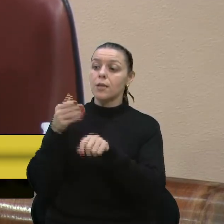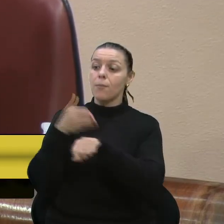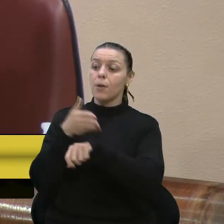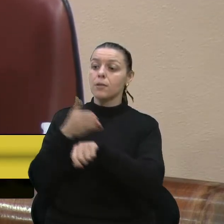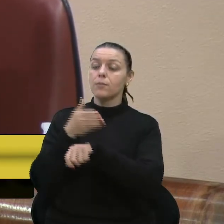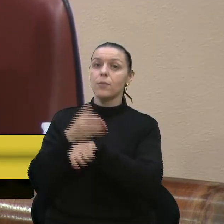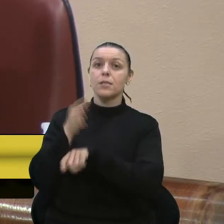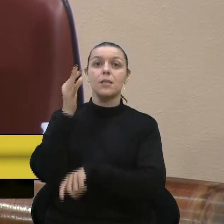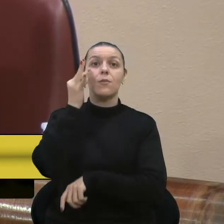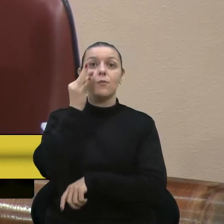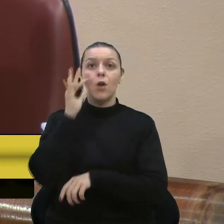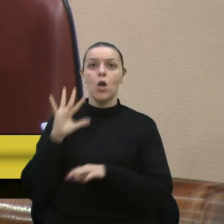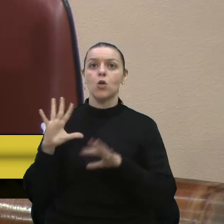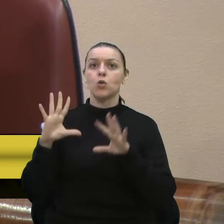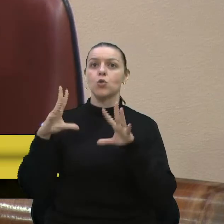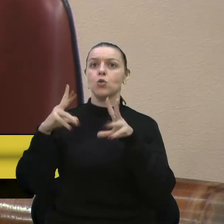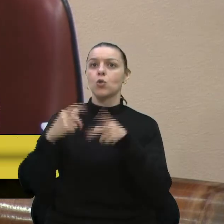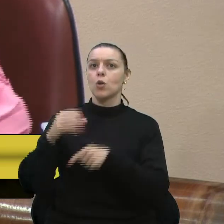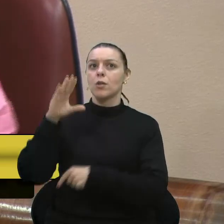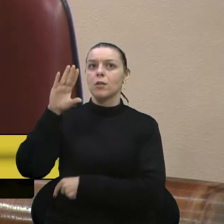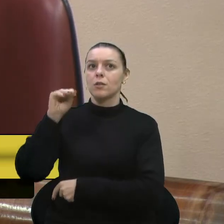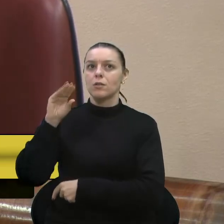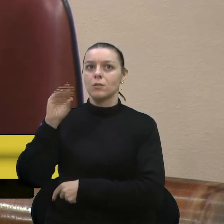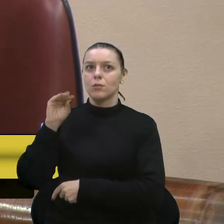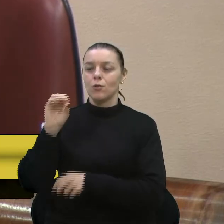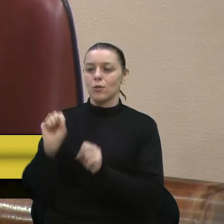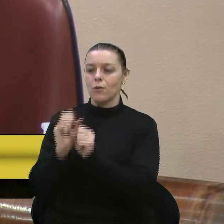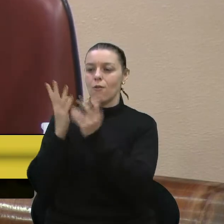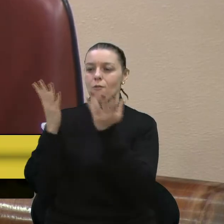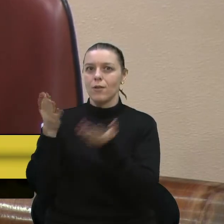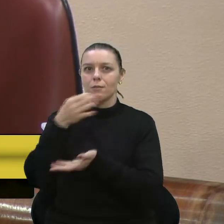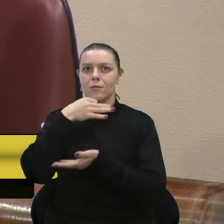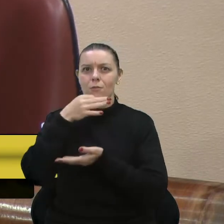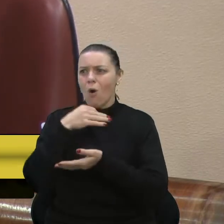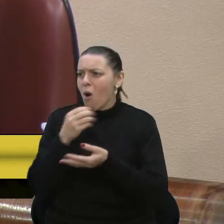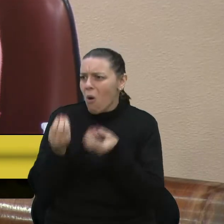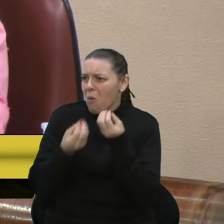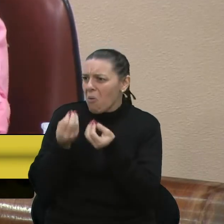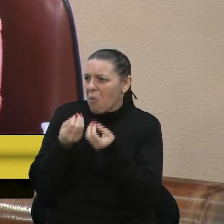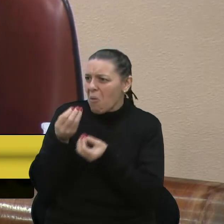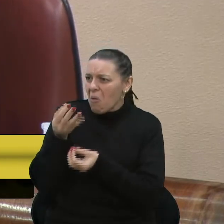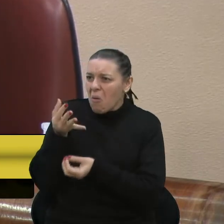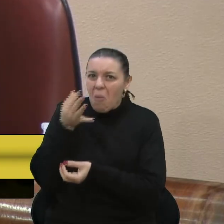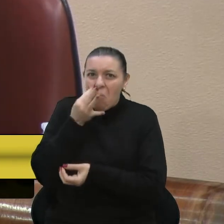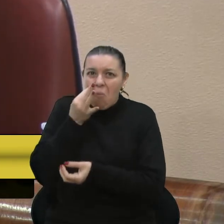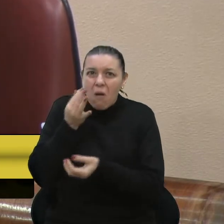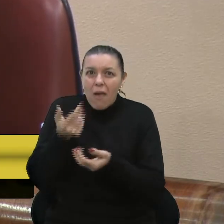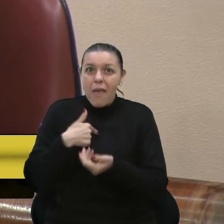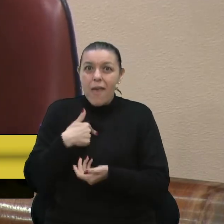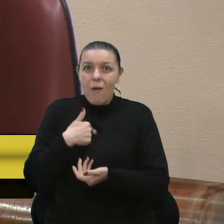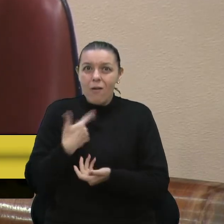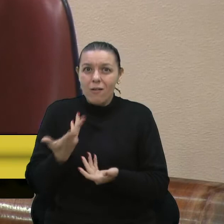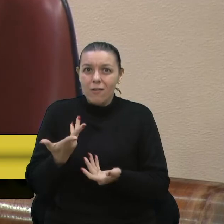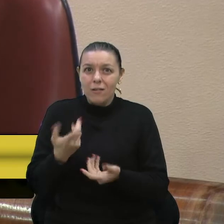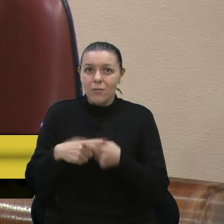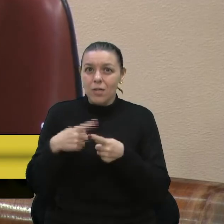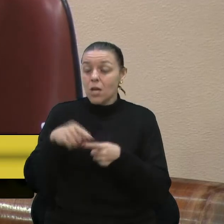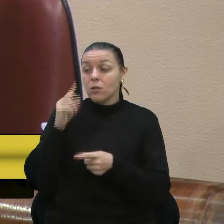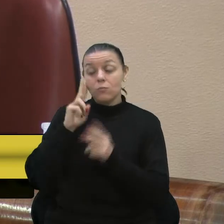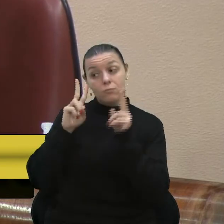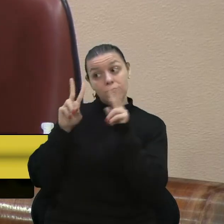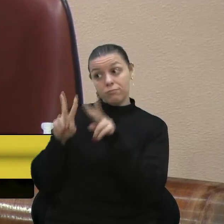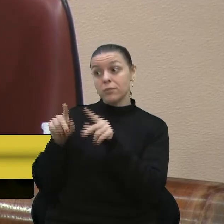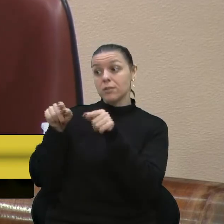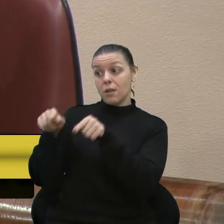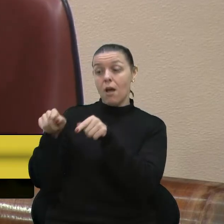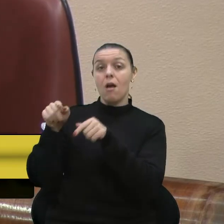vivo todas as noites na Festa da Uva. Eu disse: como assim, ao vivo? Por que eu? Porque o Cancian disse que vê em ti uma